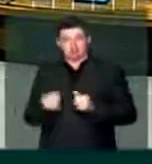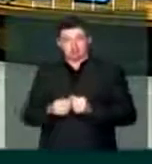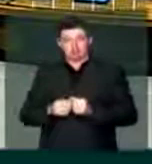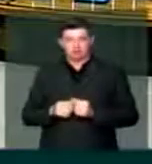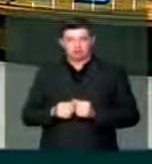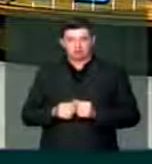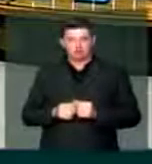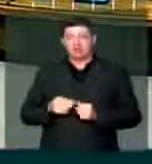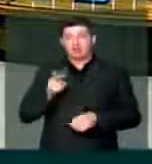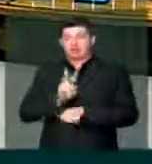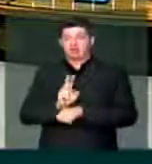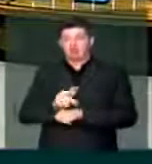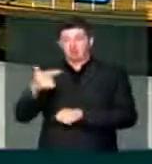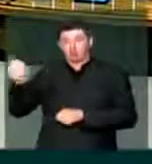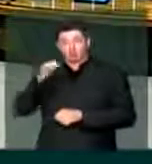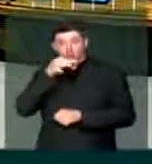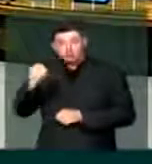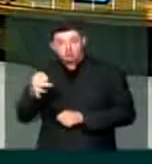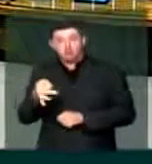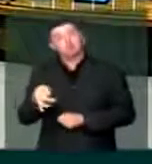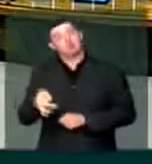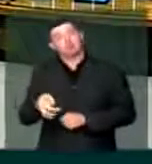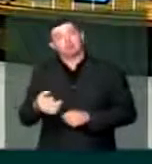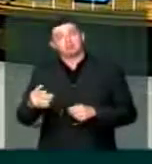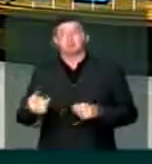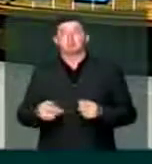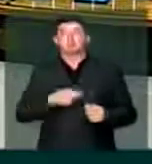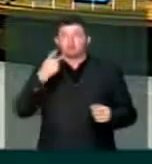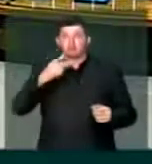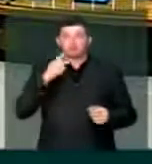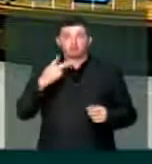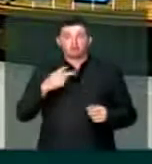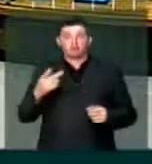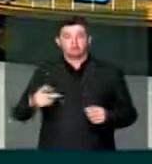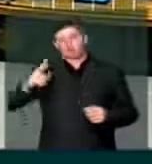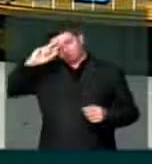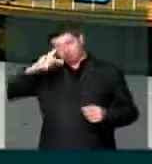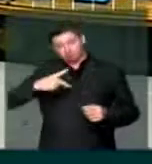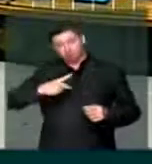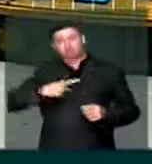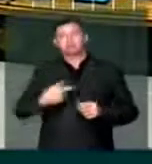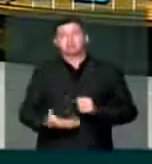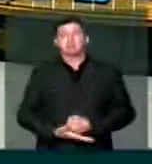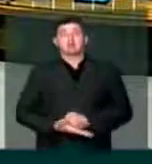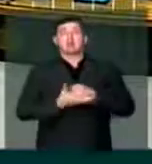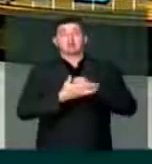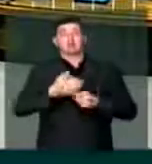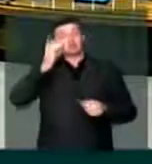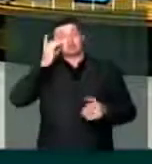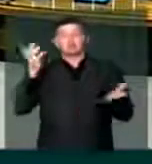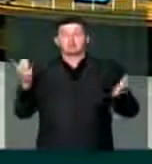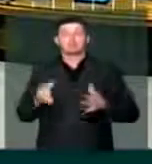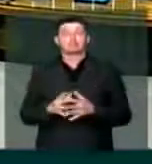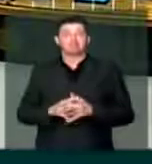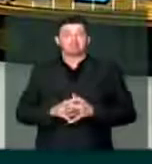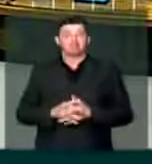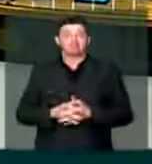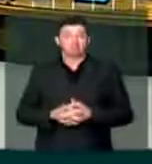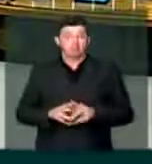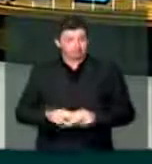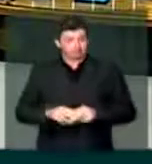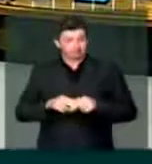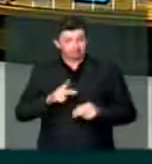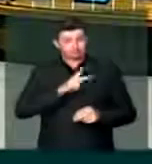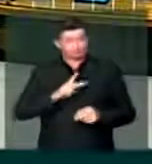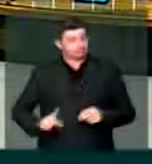que defendem outra posição, se manifestam de forma altaneira em apoio à candidatura Dilma Rousseff. Por